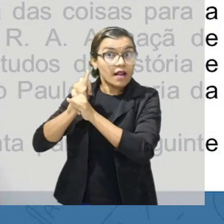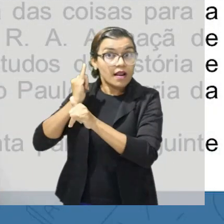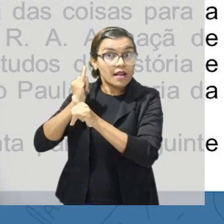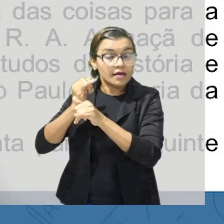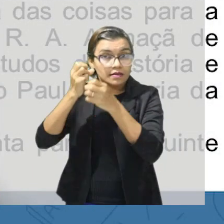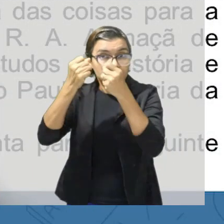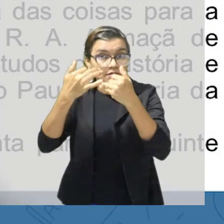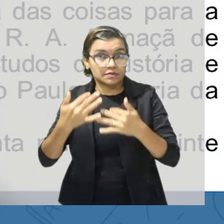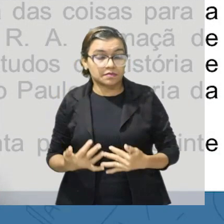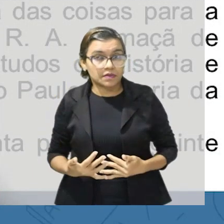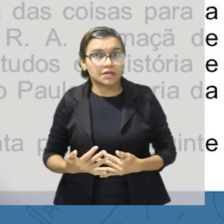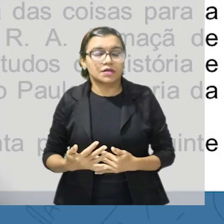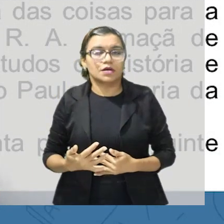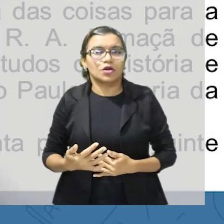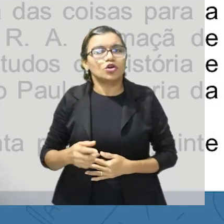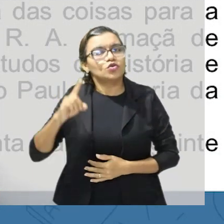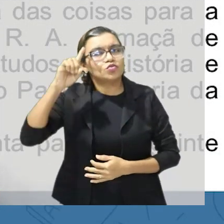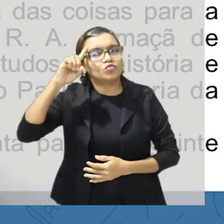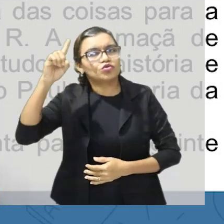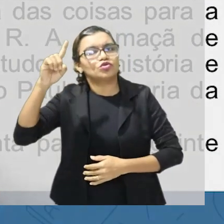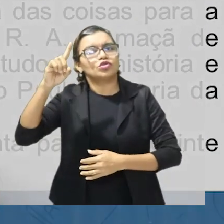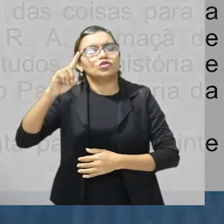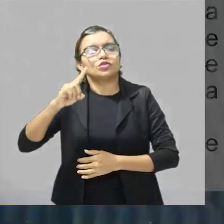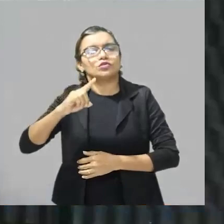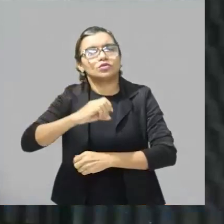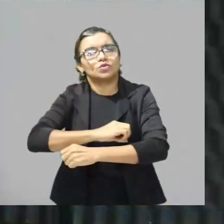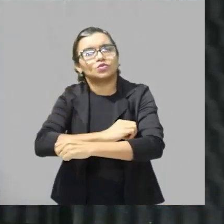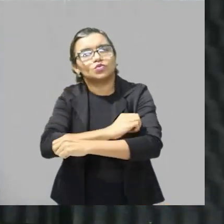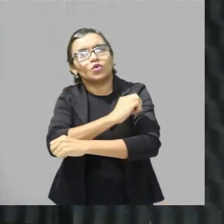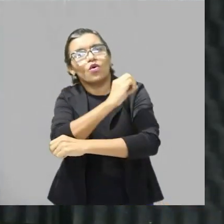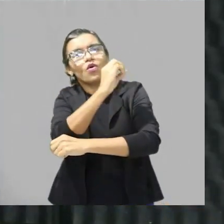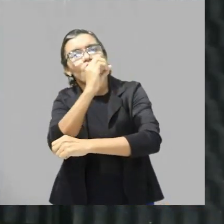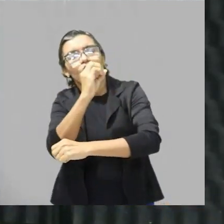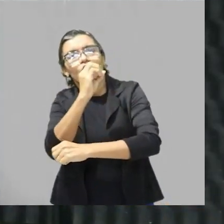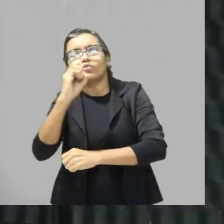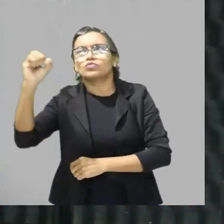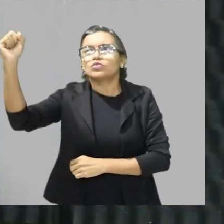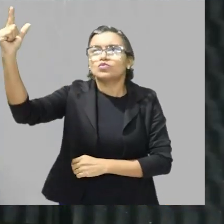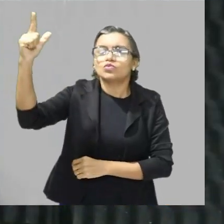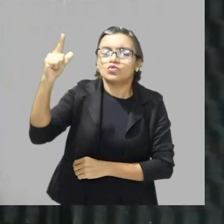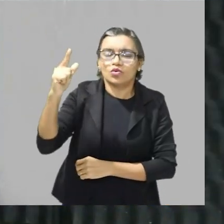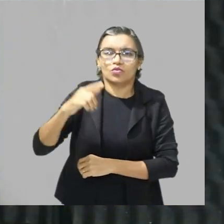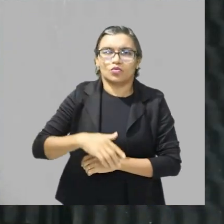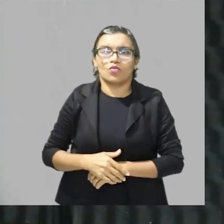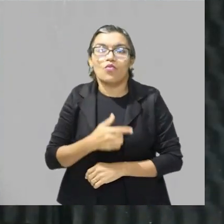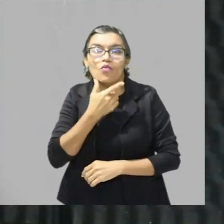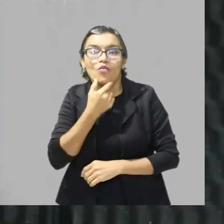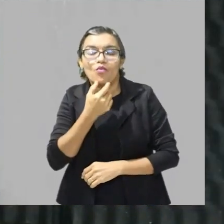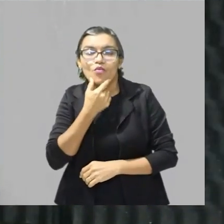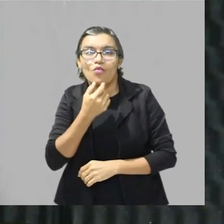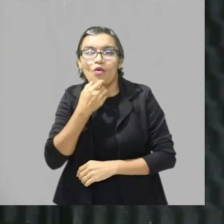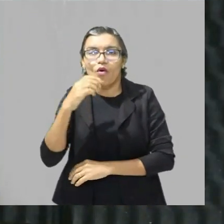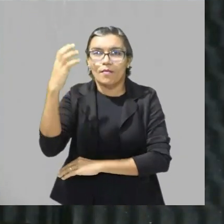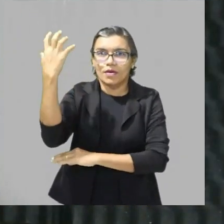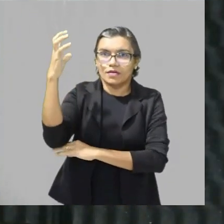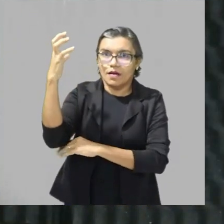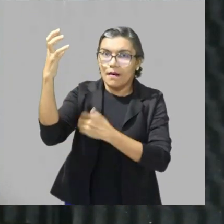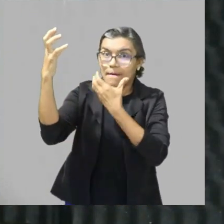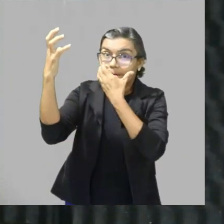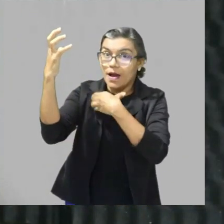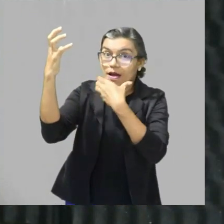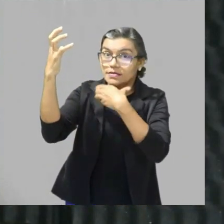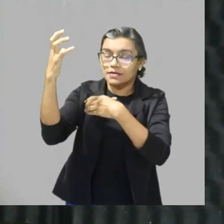em um belo de ensolarado Nilton estava relaxando sobre a macia lembra aquela história da maçã cana na cabeça dele